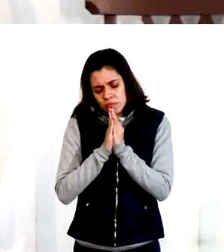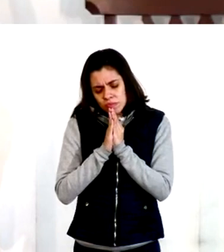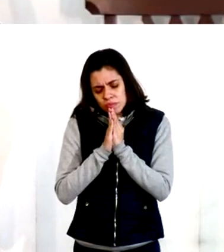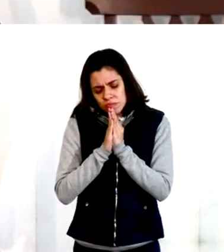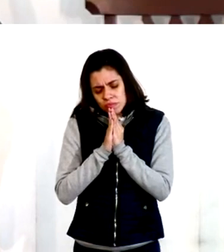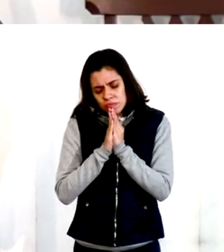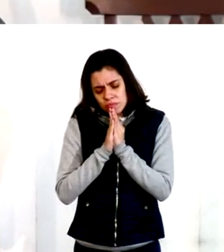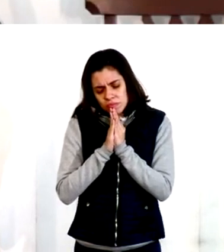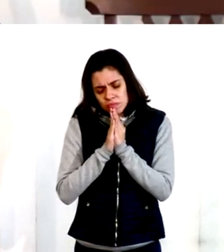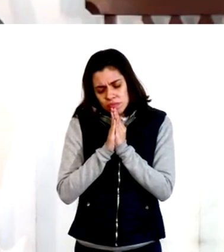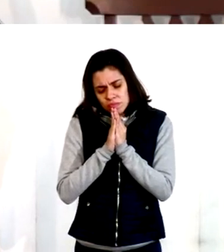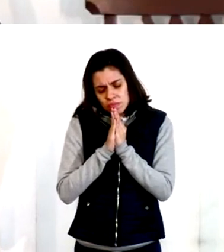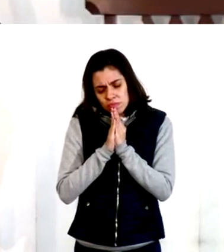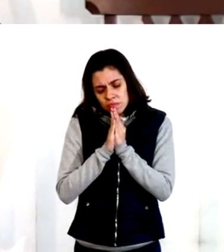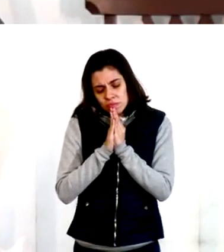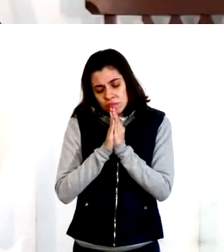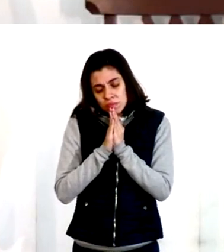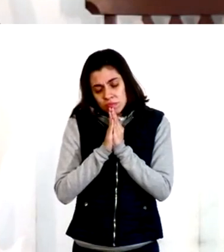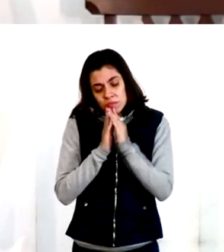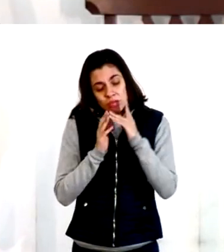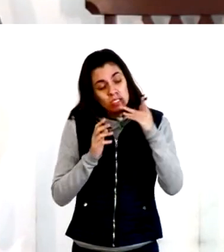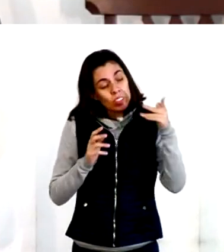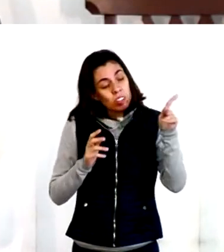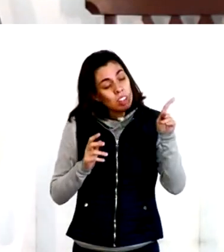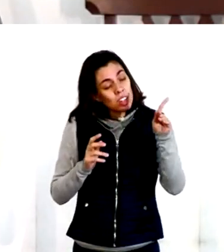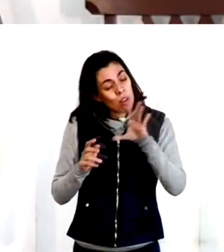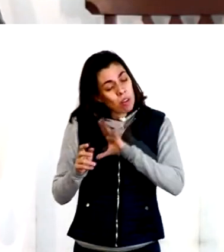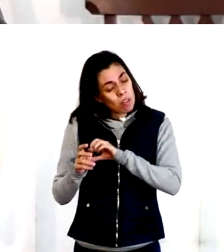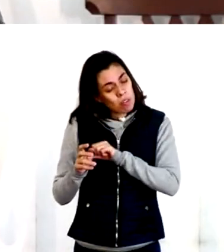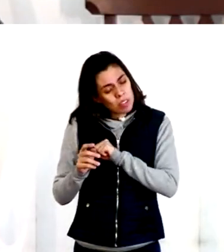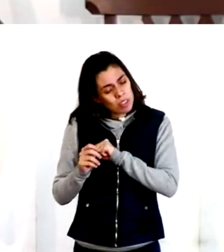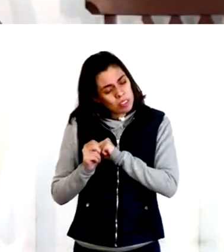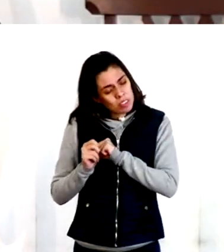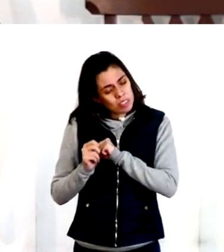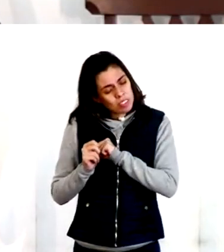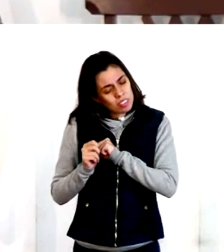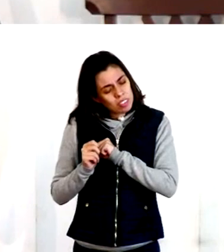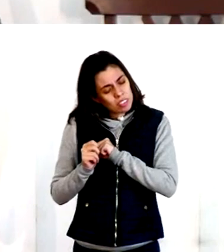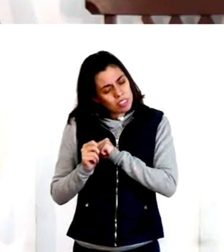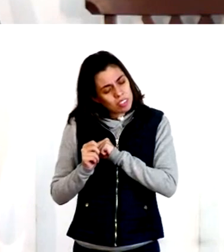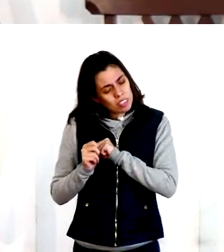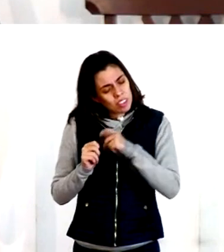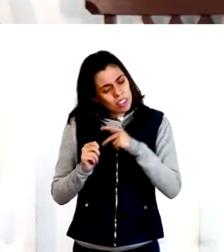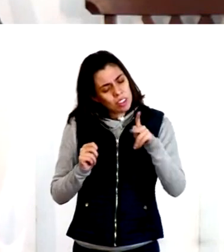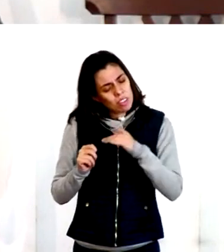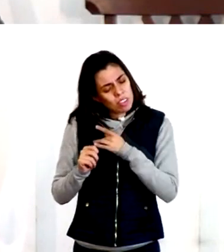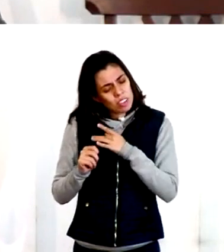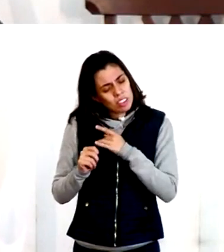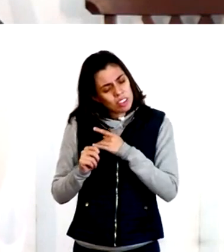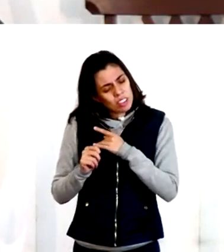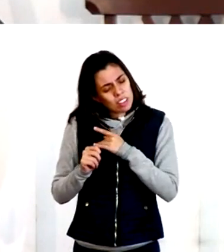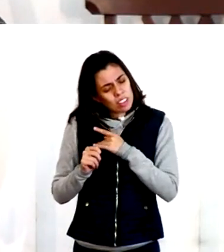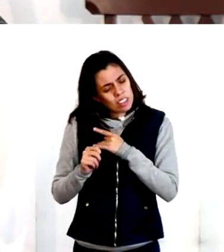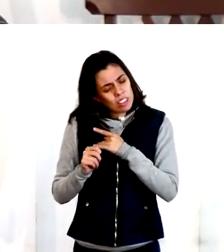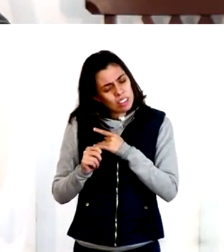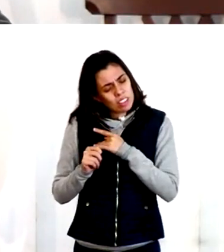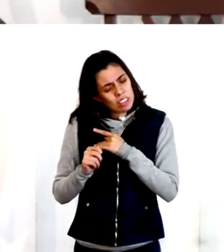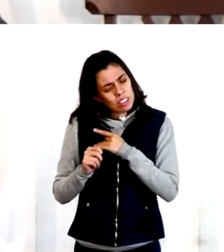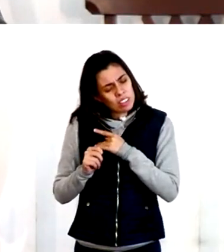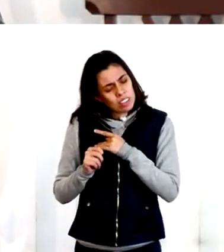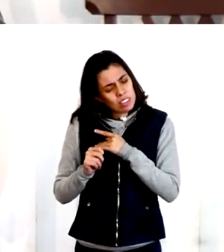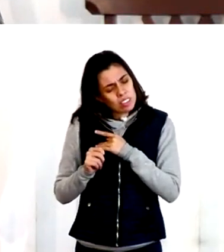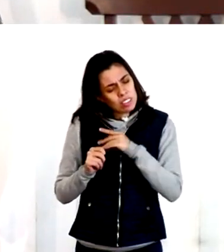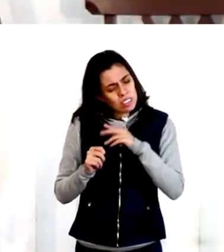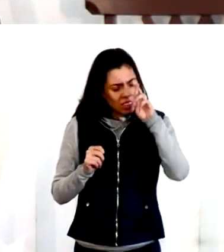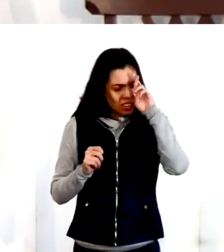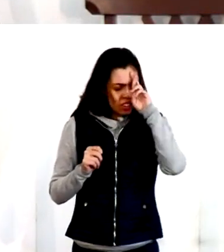Senhor. A Tua voz é tão cheia de amor, é tão cheia de misericórdia. A Tua voz, Senhor, continua